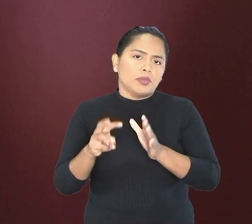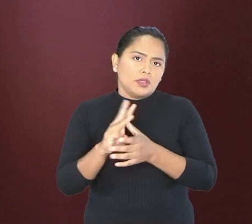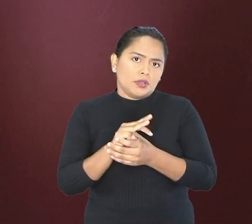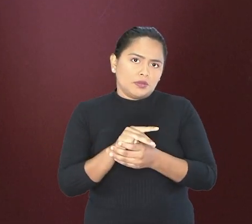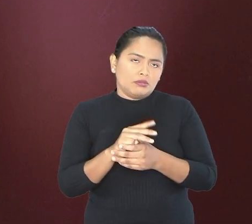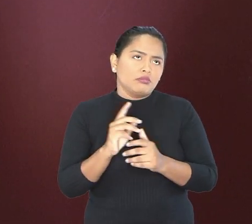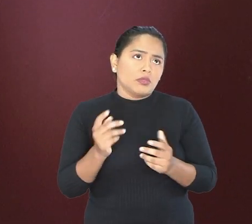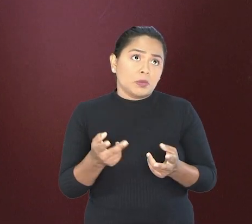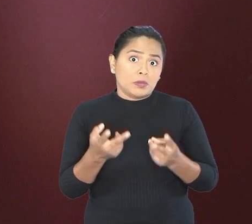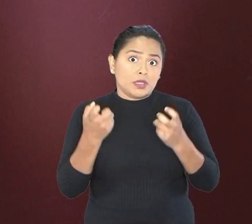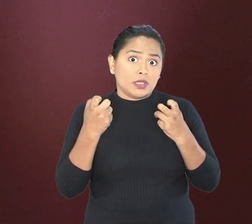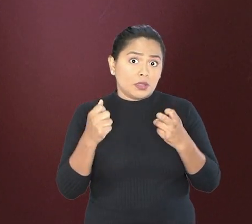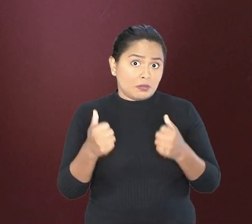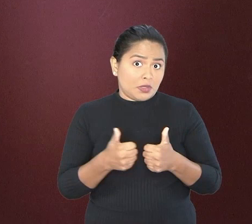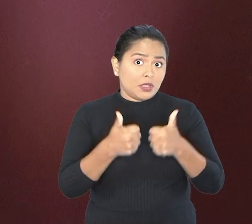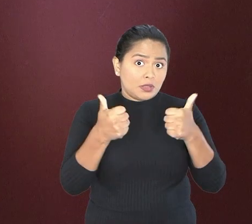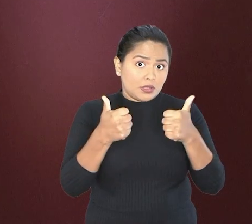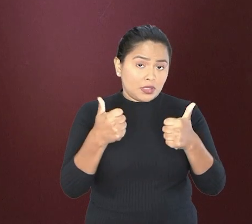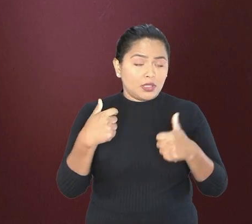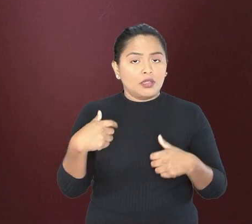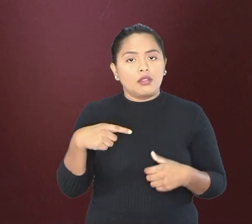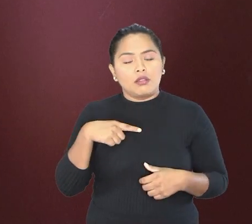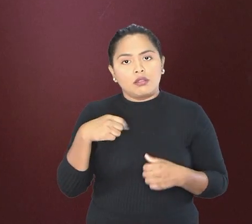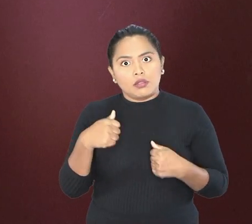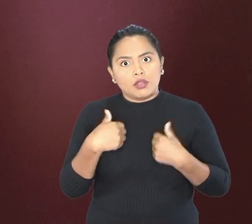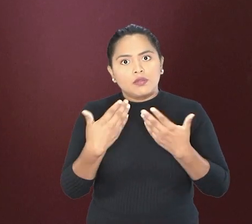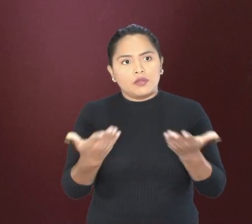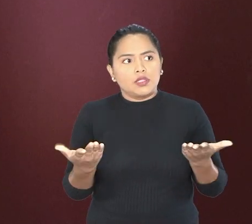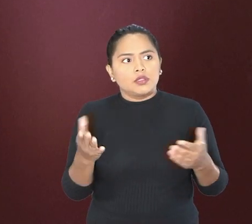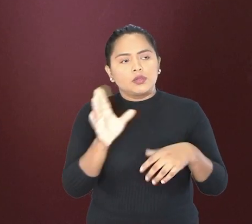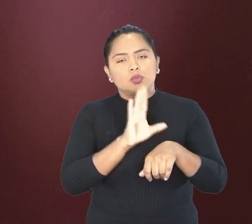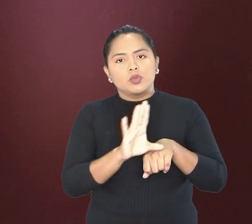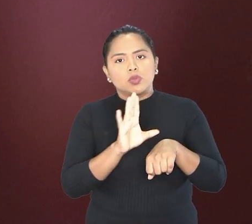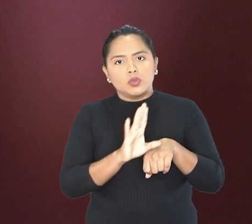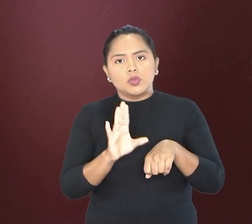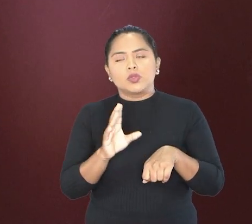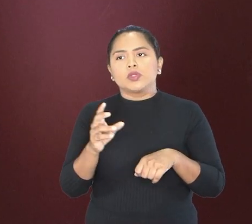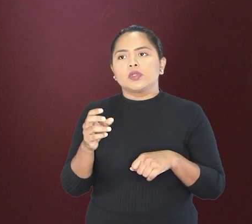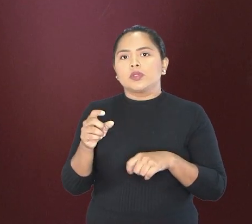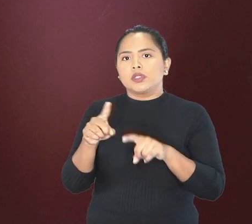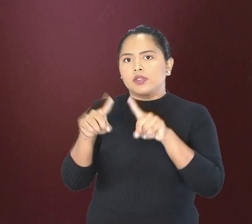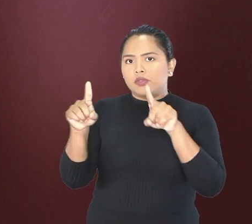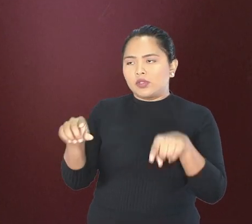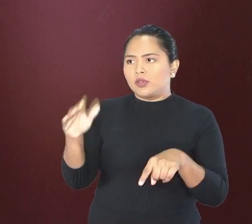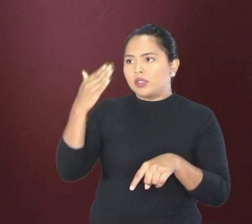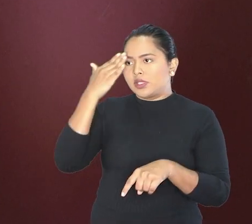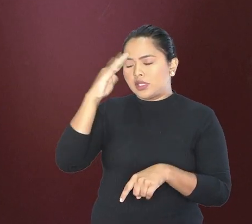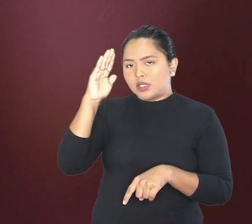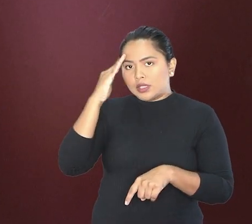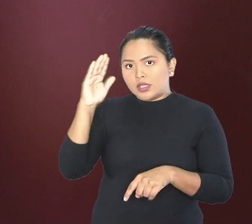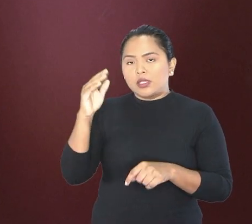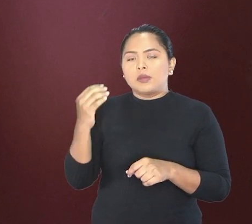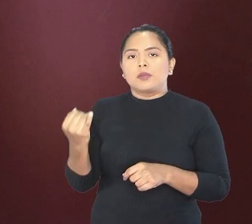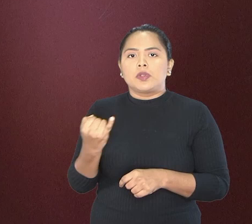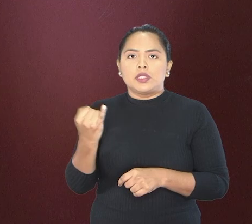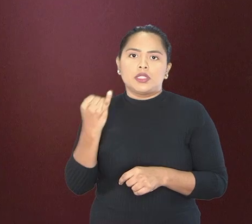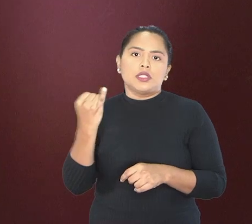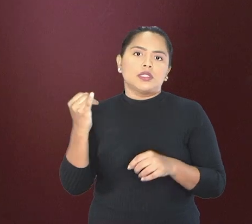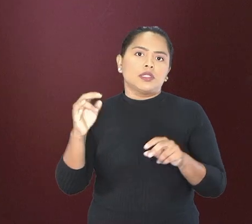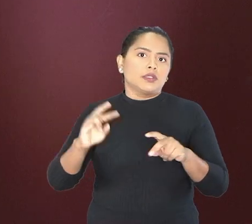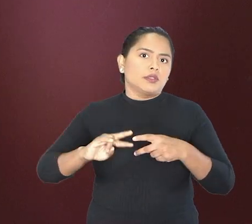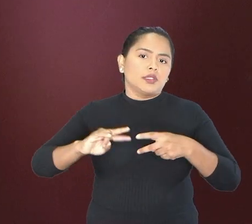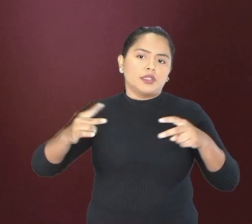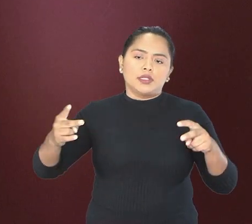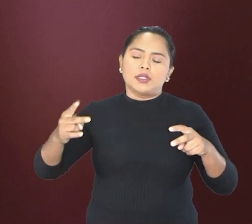visto melhoria, porque a gente está ofertando cursos, os servidores estão entendendo a importância de responder os questionários, ou de ter